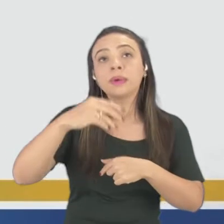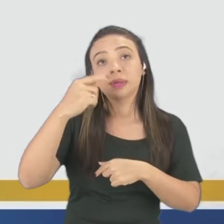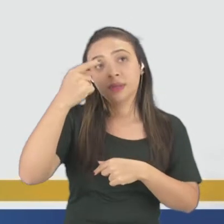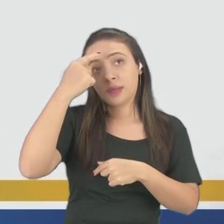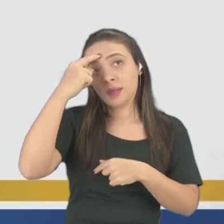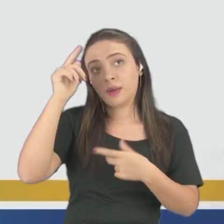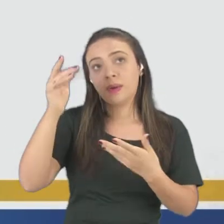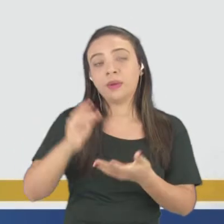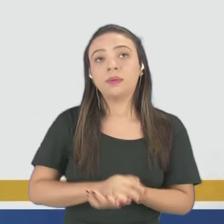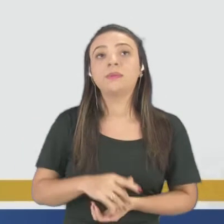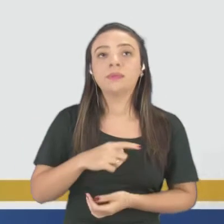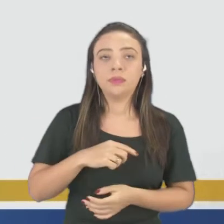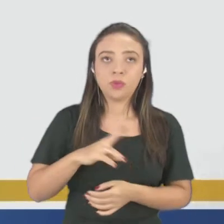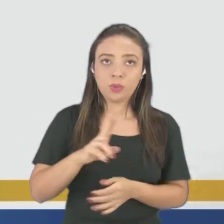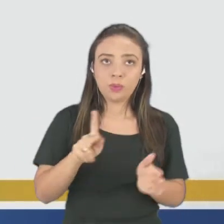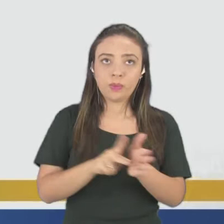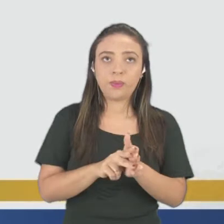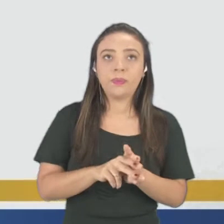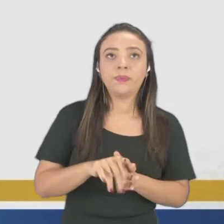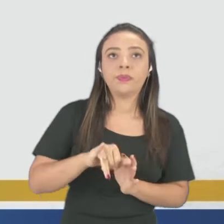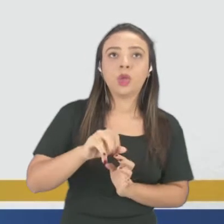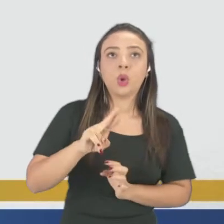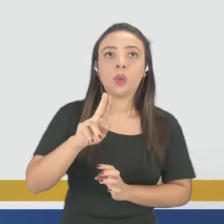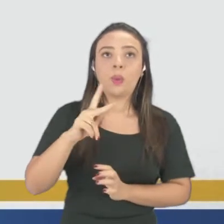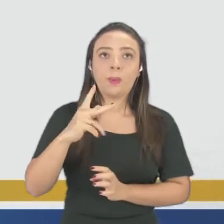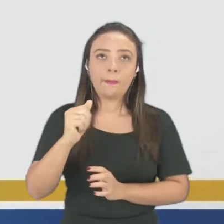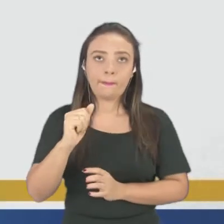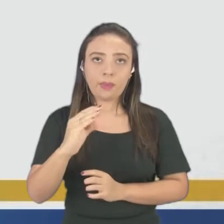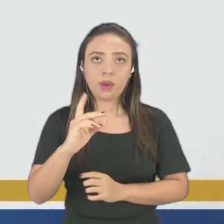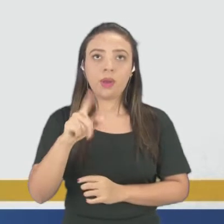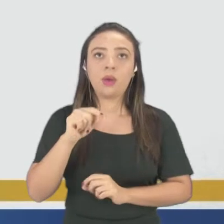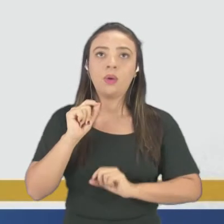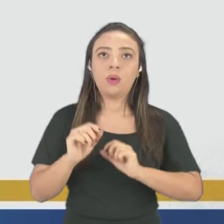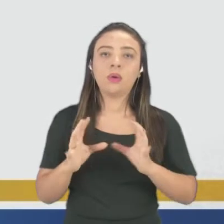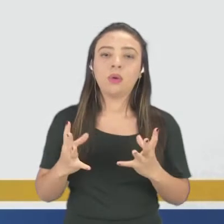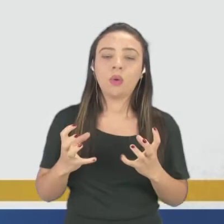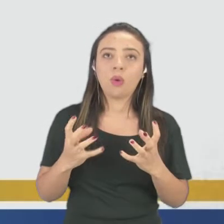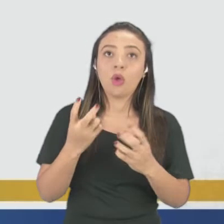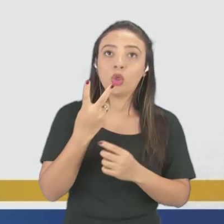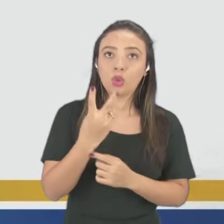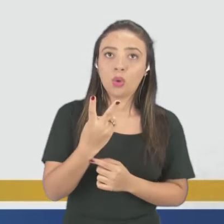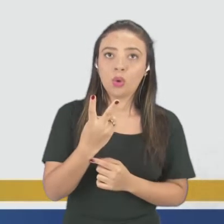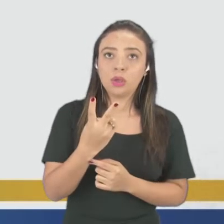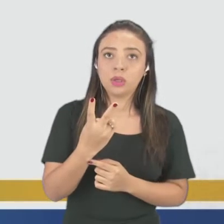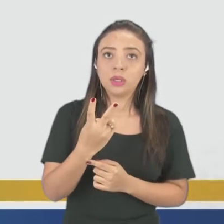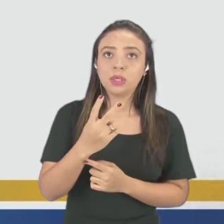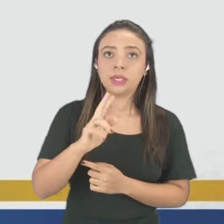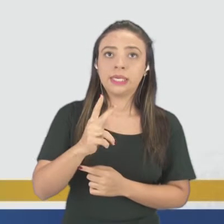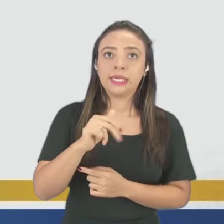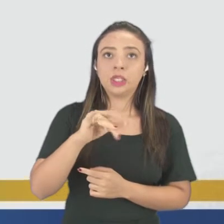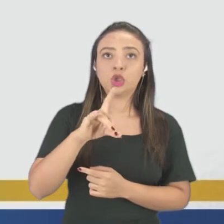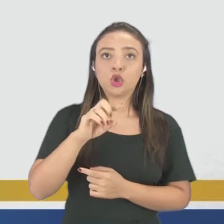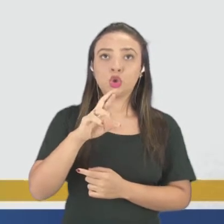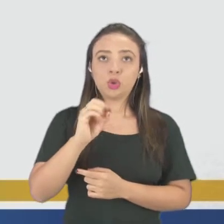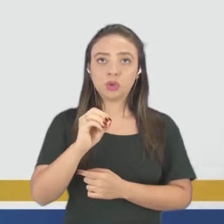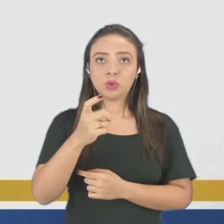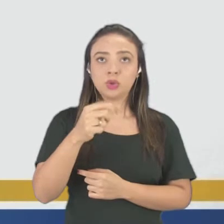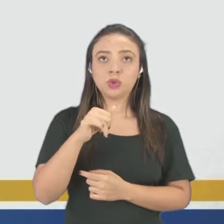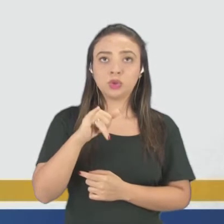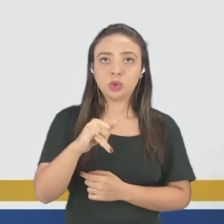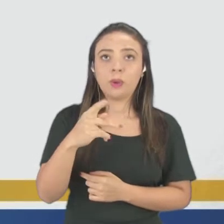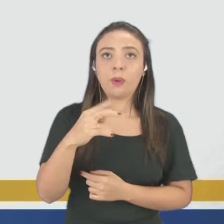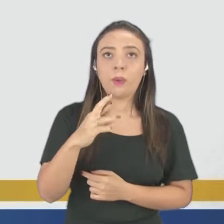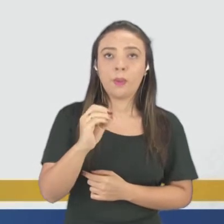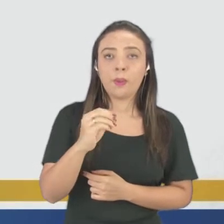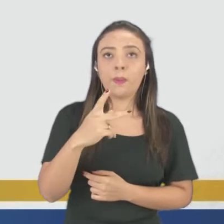coalhado pela nomenclatura iupac é conhecido como ácido 2-hidroxipropanoico beleza